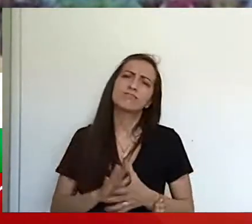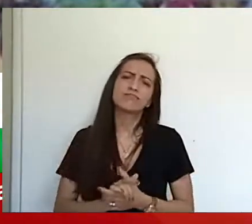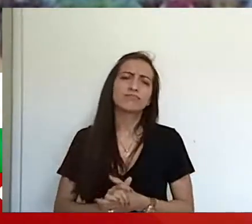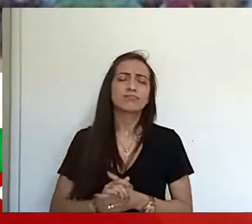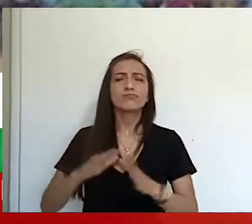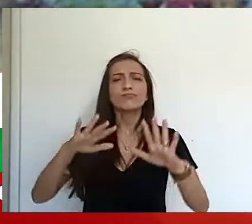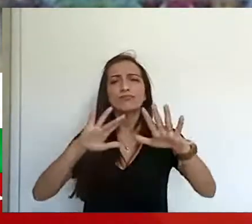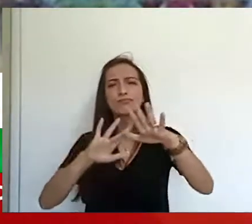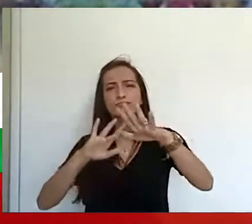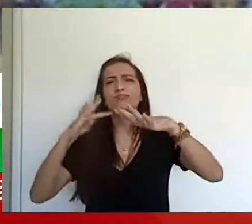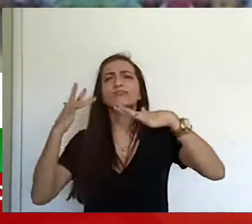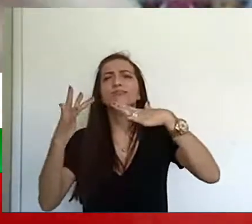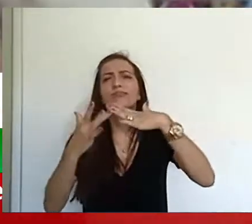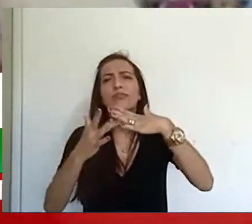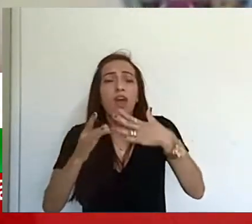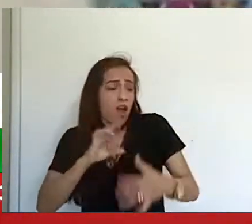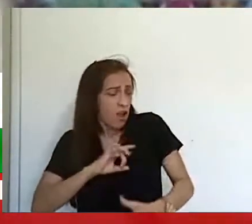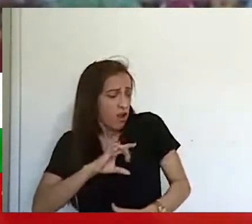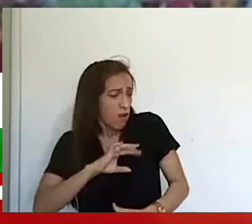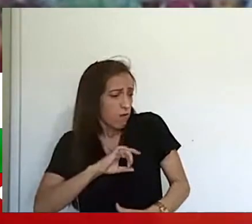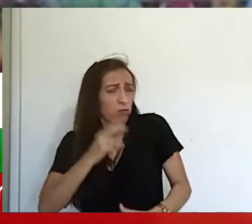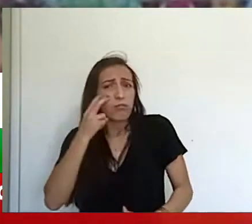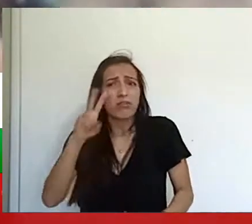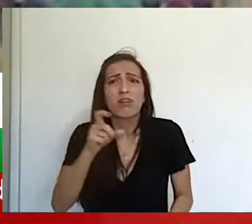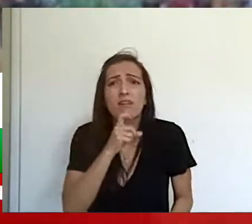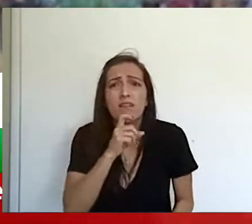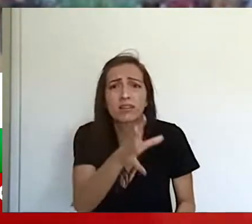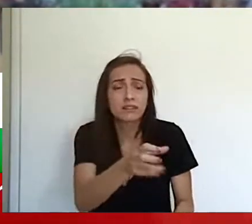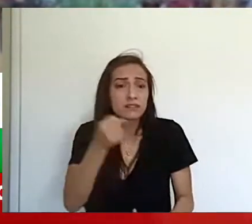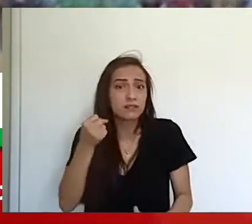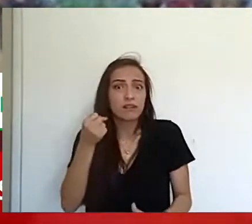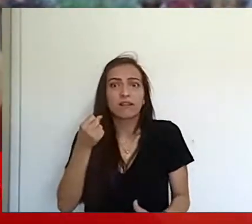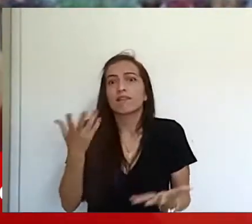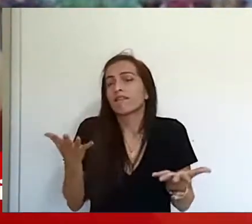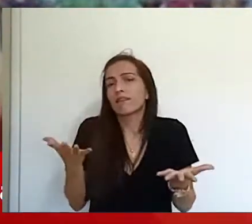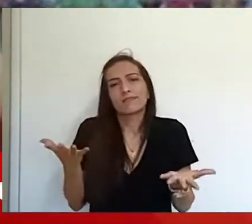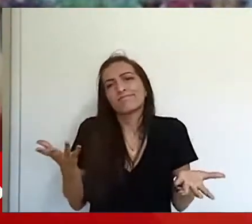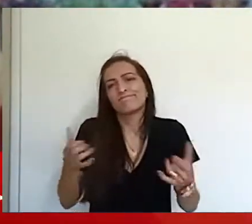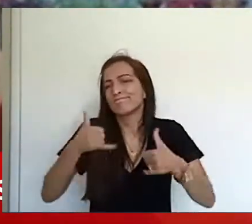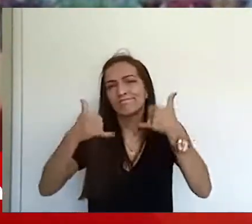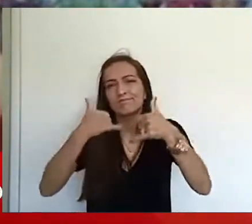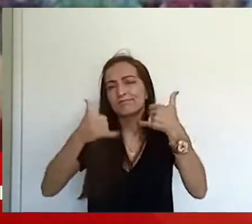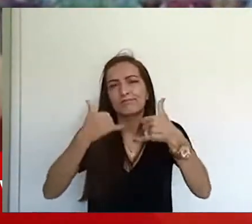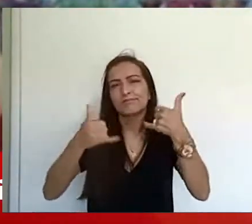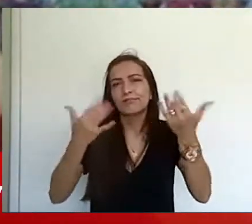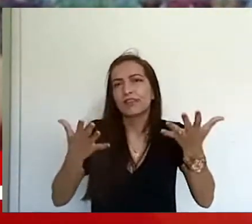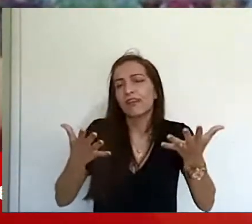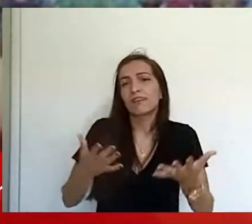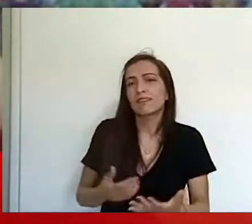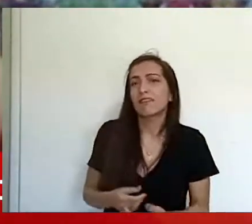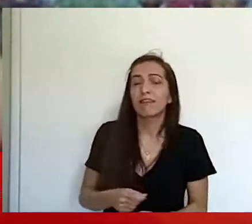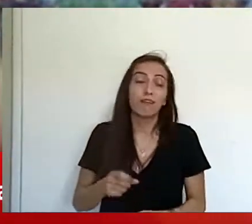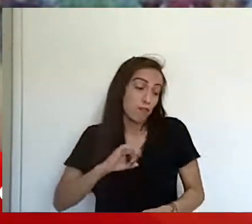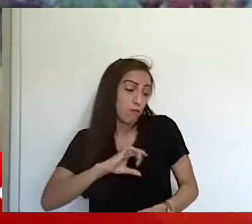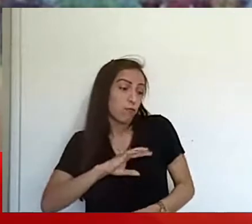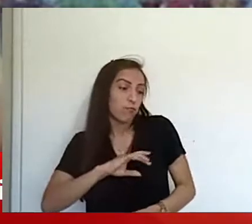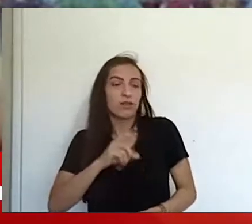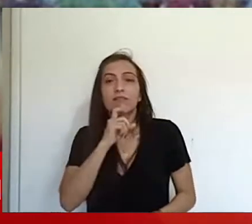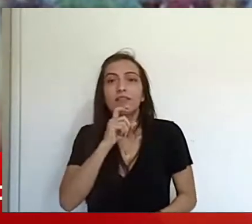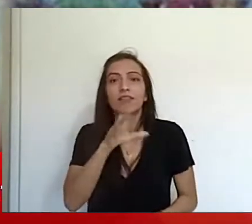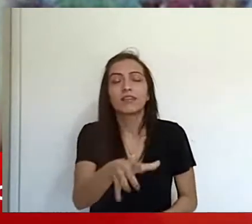com medo de ir na geladeira. Usar uma figura aí do menino do cinema, dizendo: estou com medo de ir na cozinha beber água de noite e encontrar uma live de